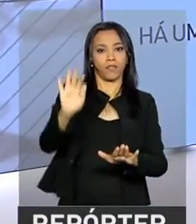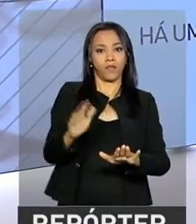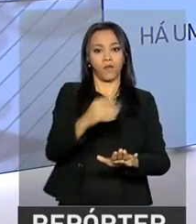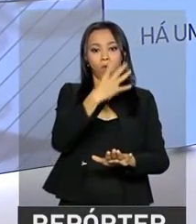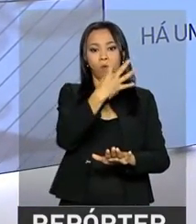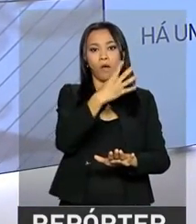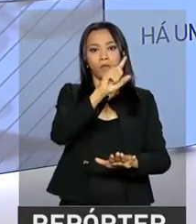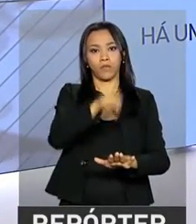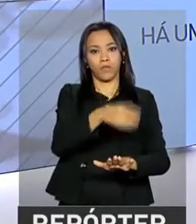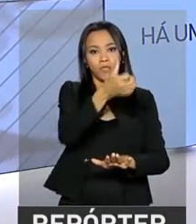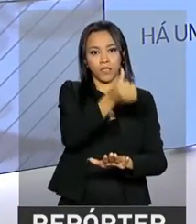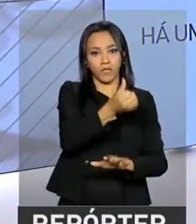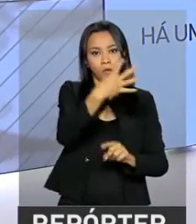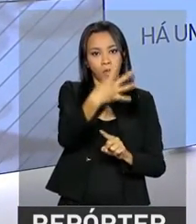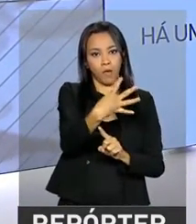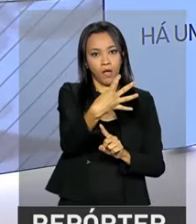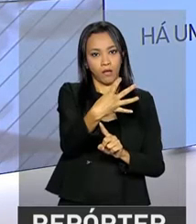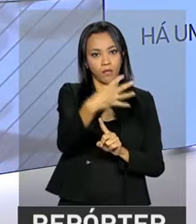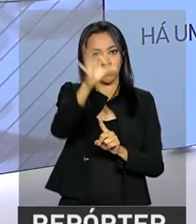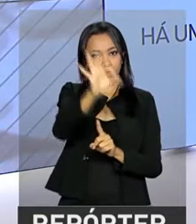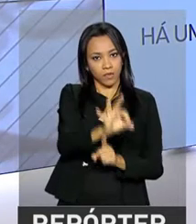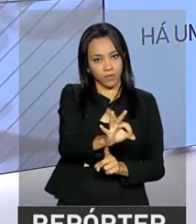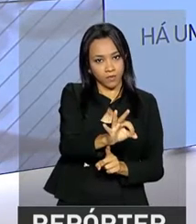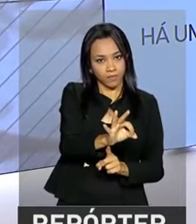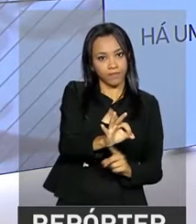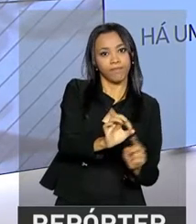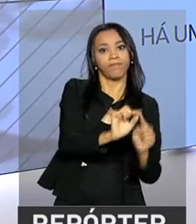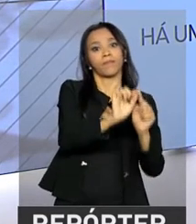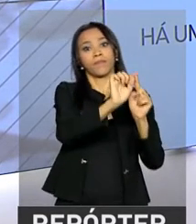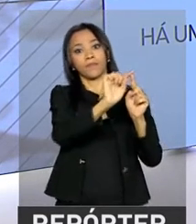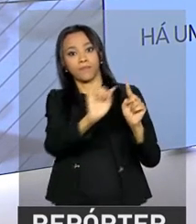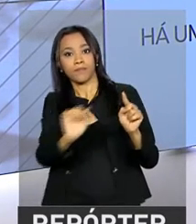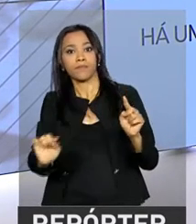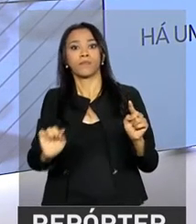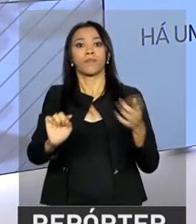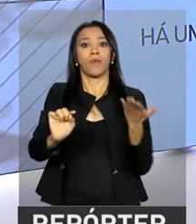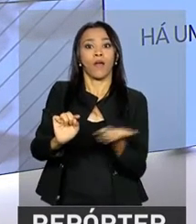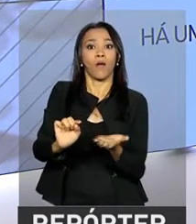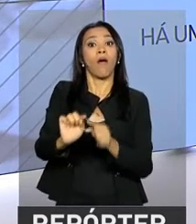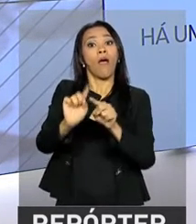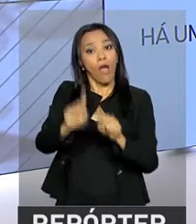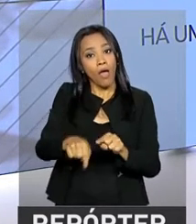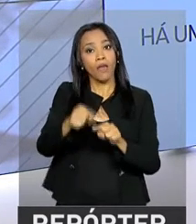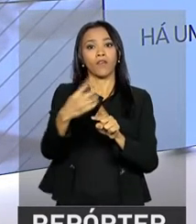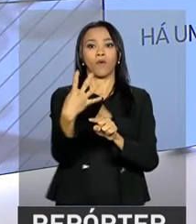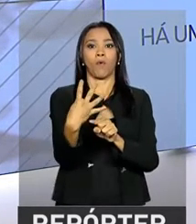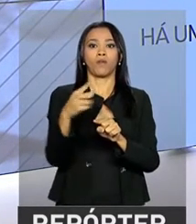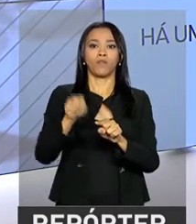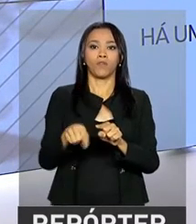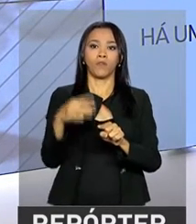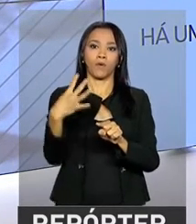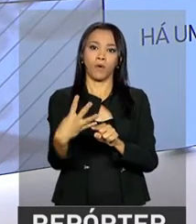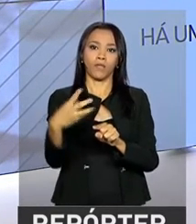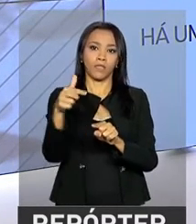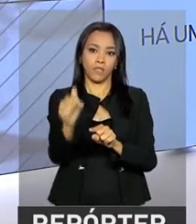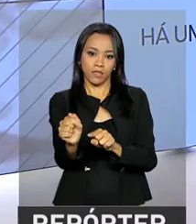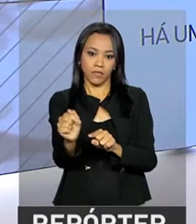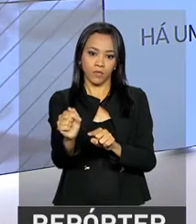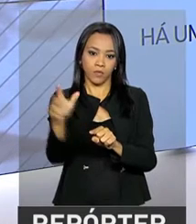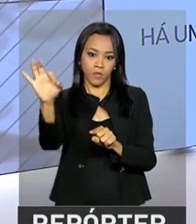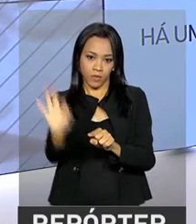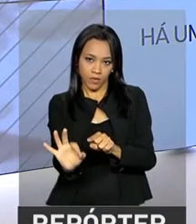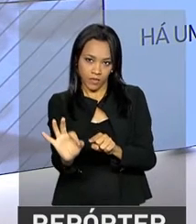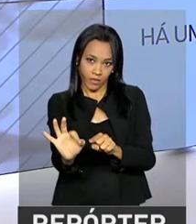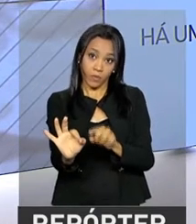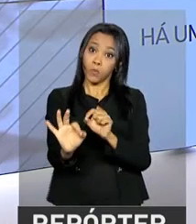em 4,64 por cento agora a previsão é que fiquem 4,47